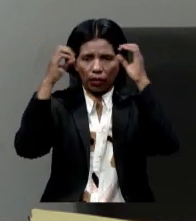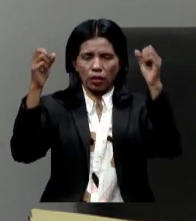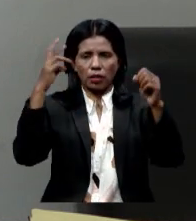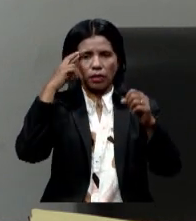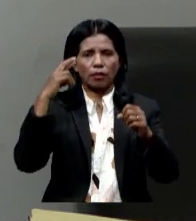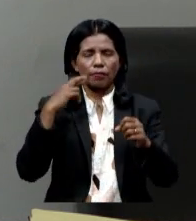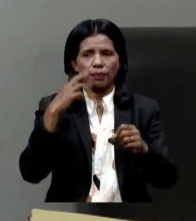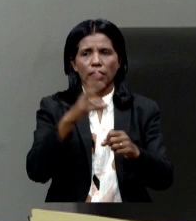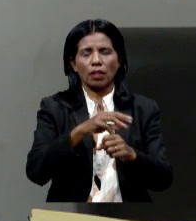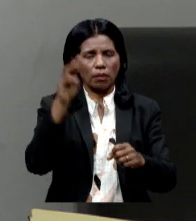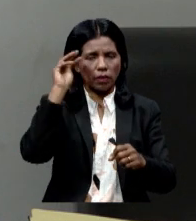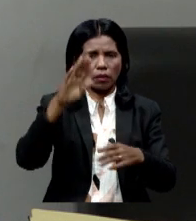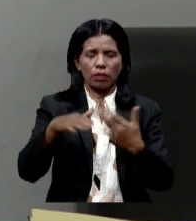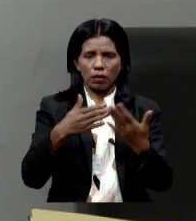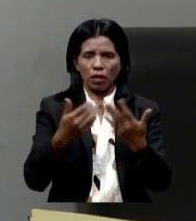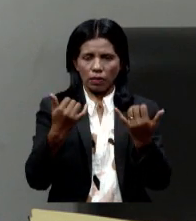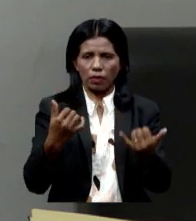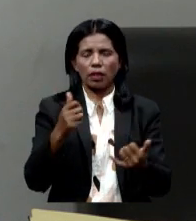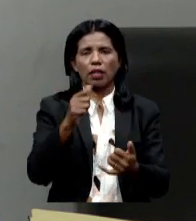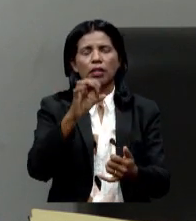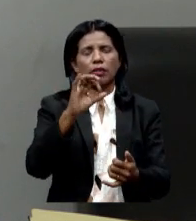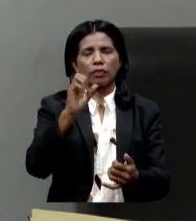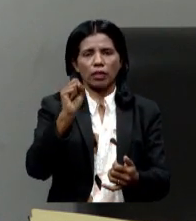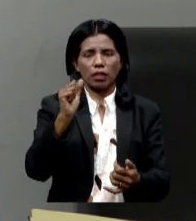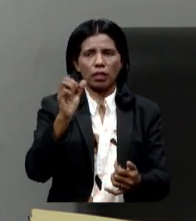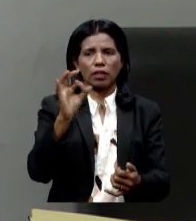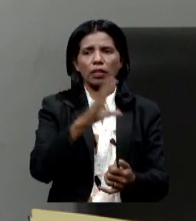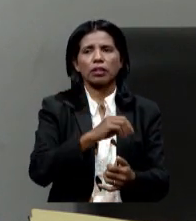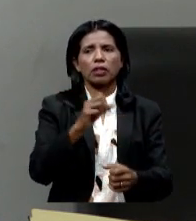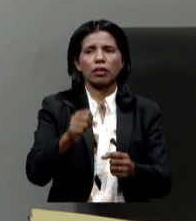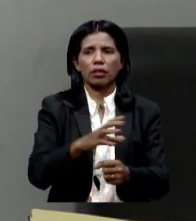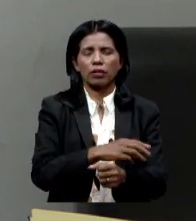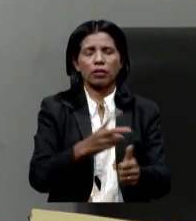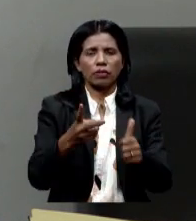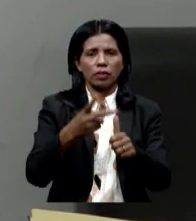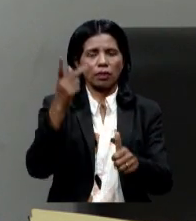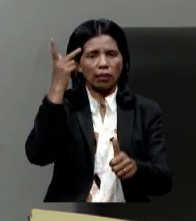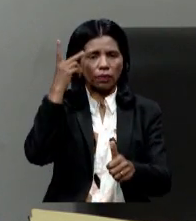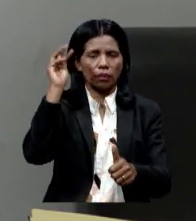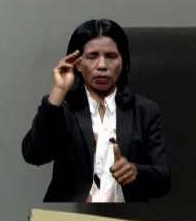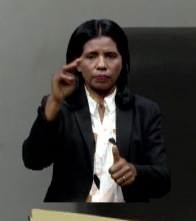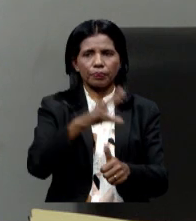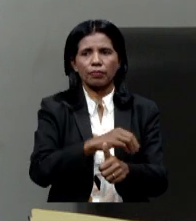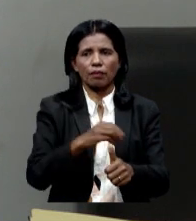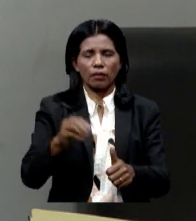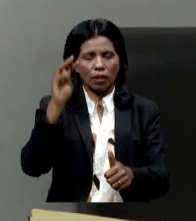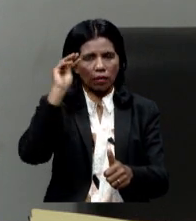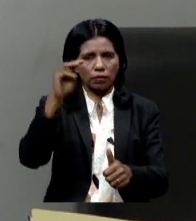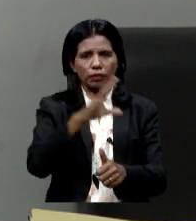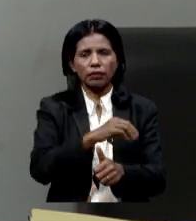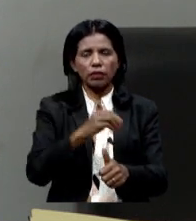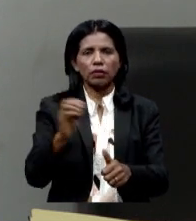ministerio tutelado orasen da rauk ai kaja tutela ba itenia sua excelencia vice primeiro ministro ministro coordenador dos